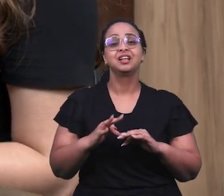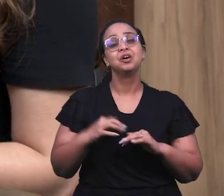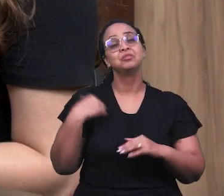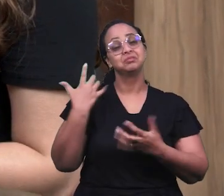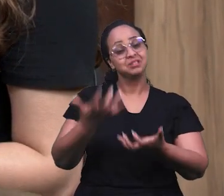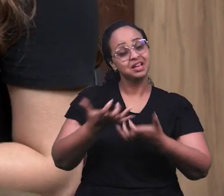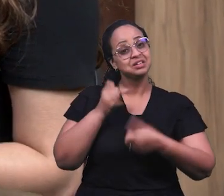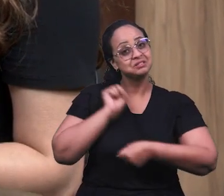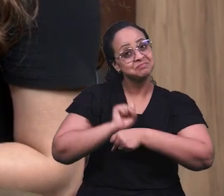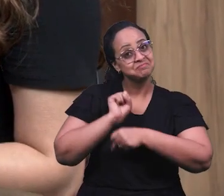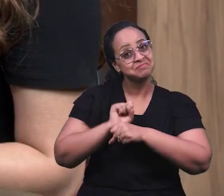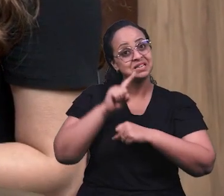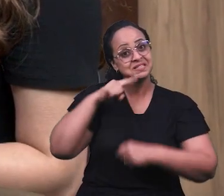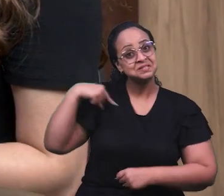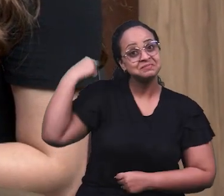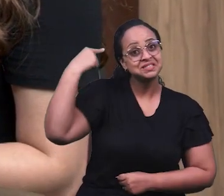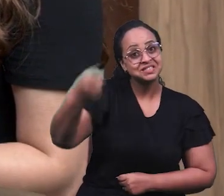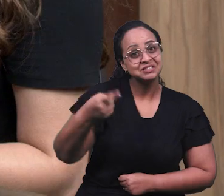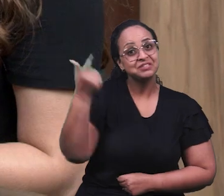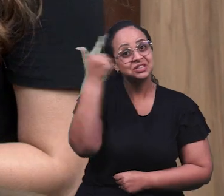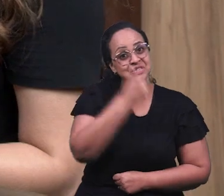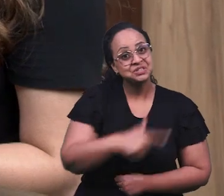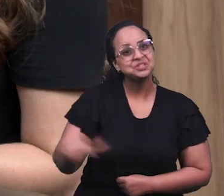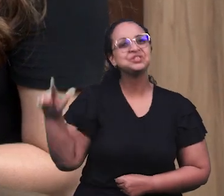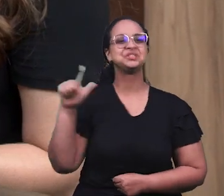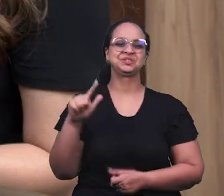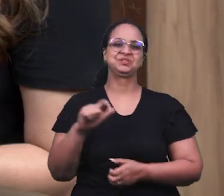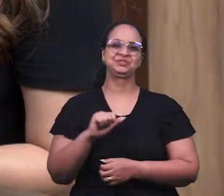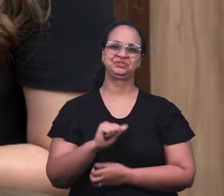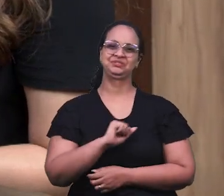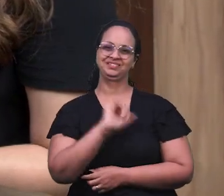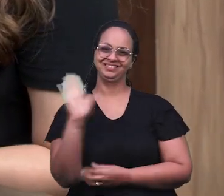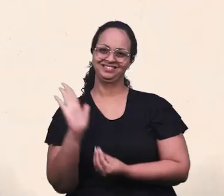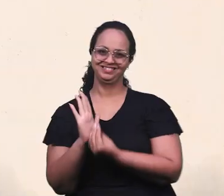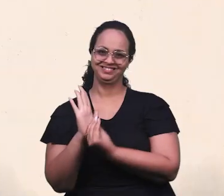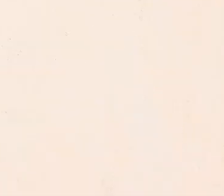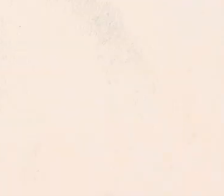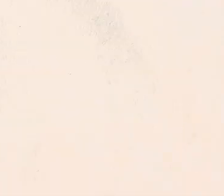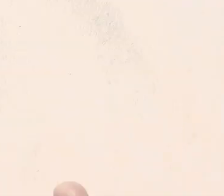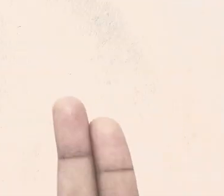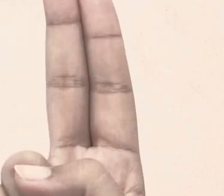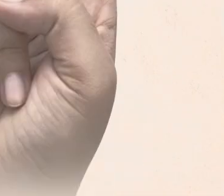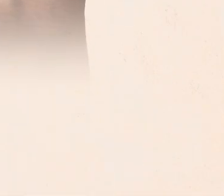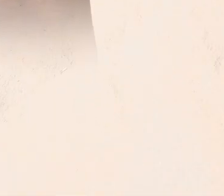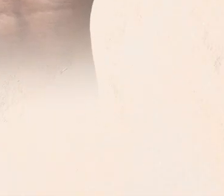na próxima semana com mais um conteúdo de Libras, Sinais de Vida. A paz do Senhor Jesus.